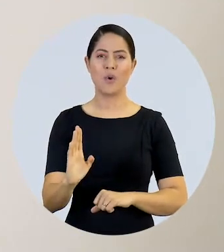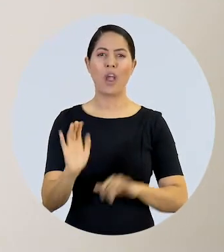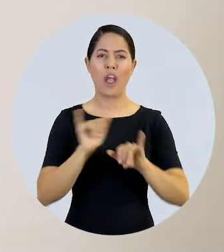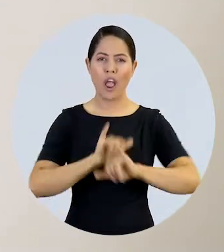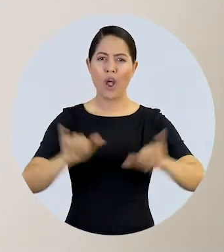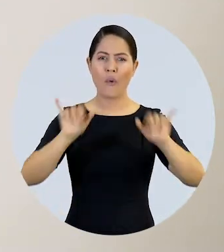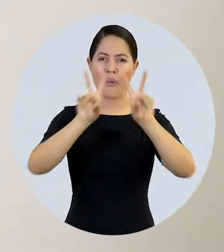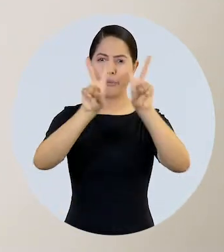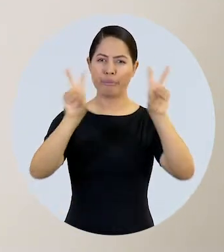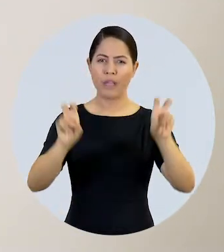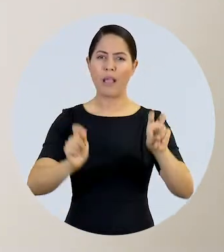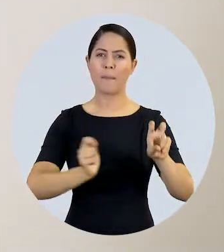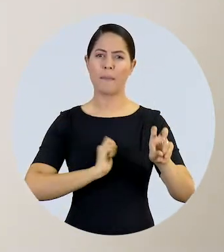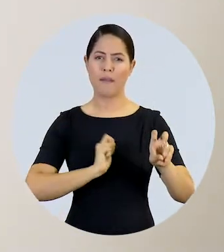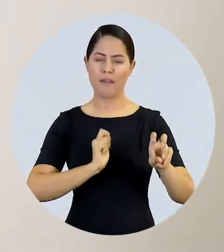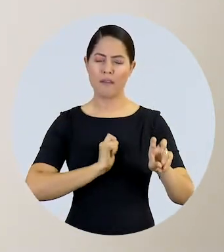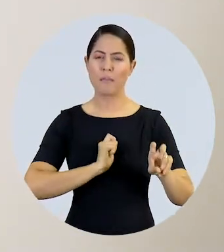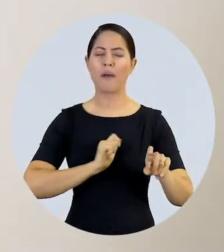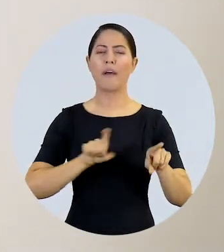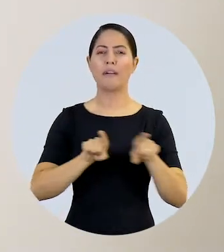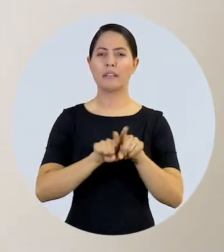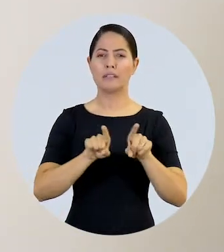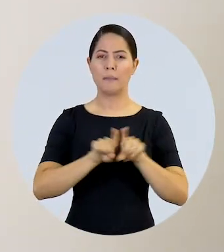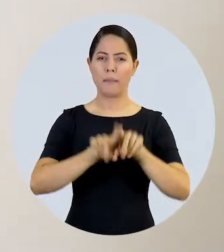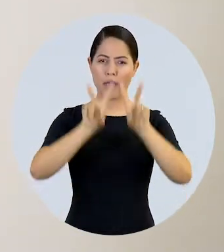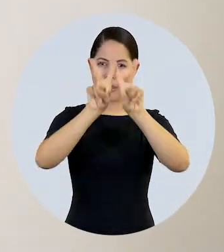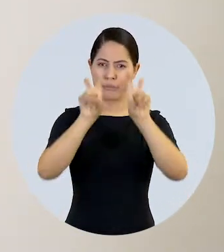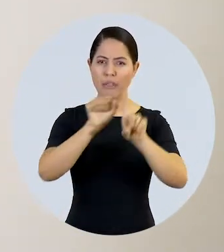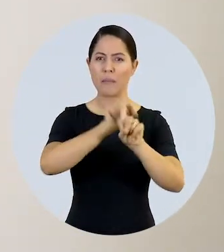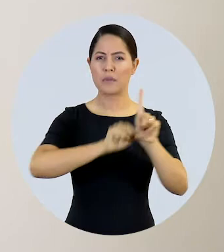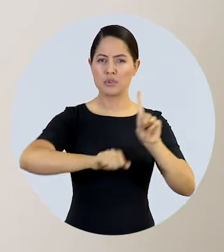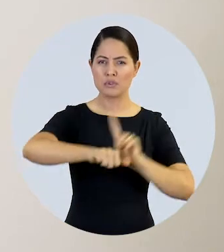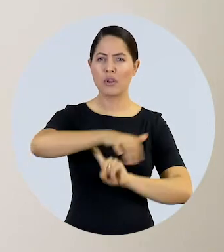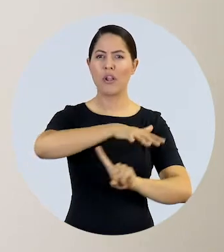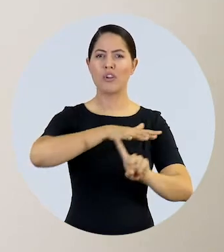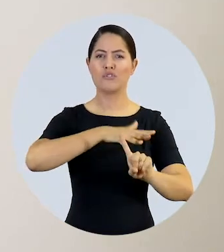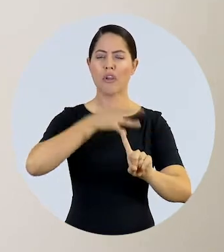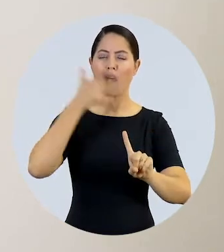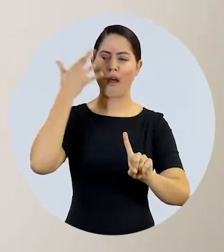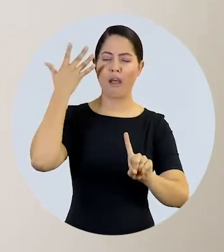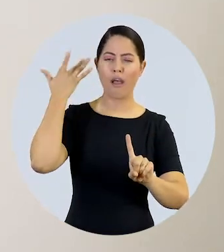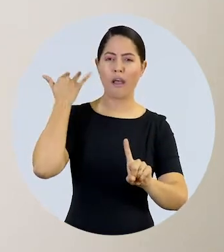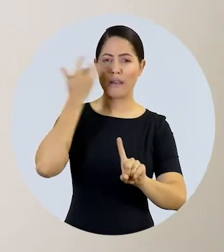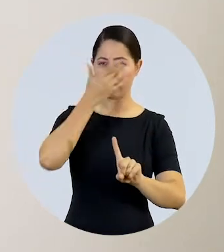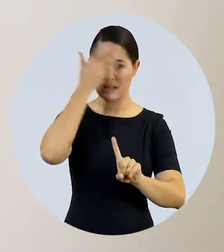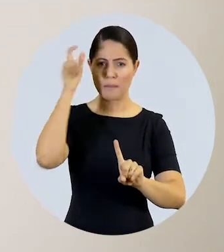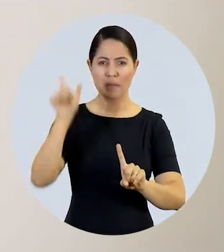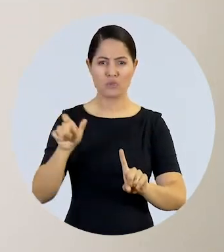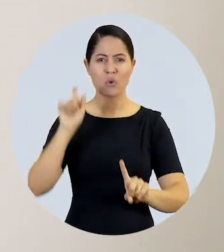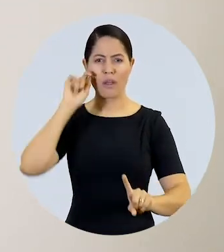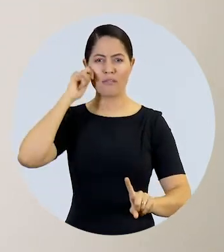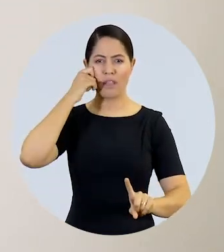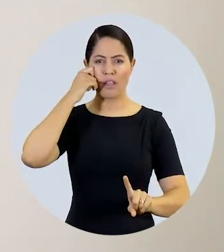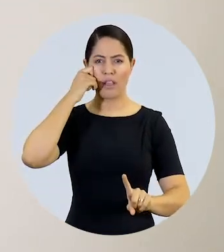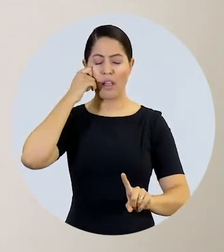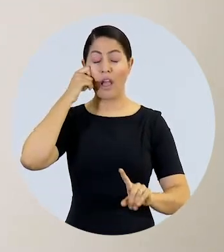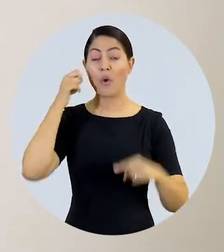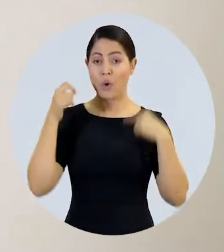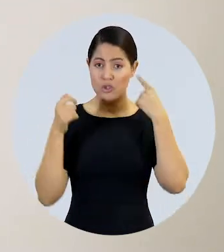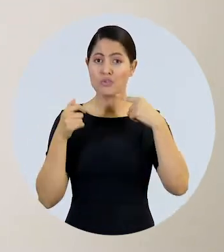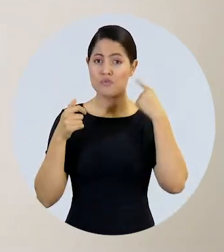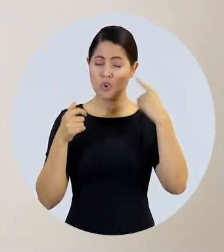a antropologia, a sociologia que pertine ao negro, ele terá uma compreensão